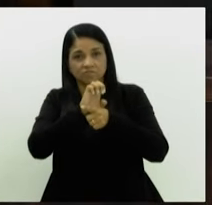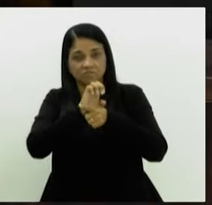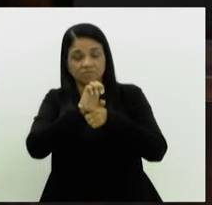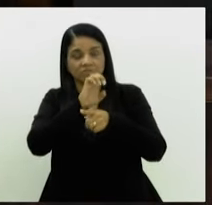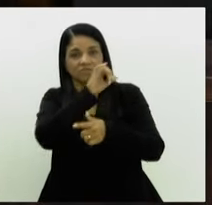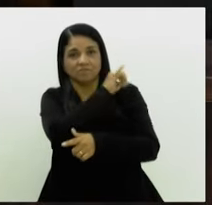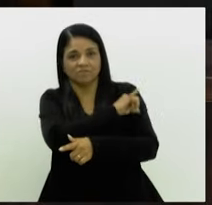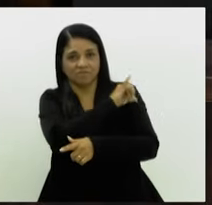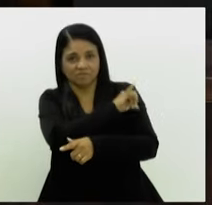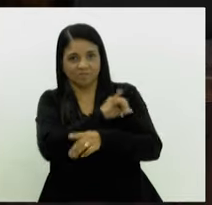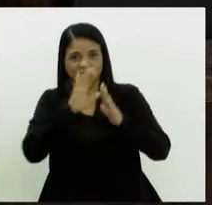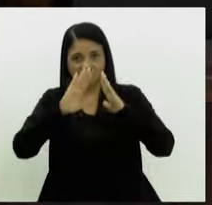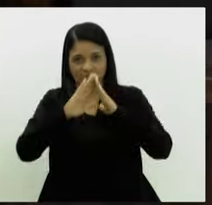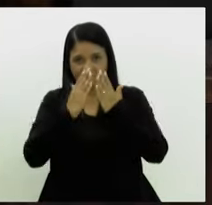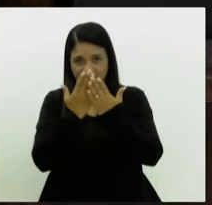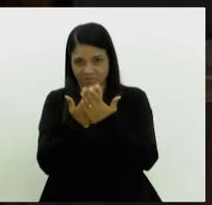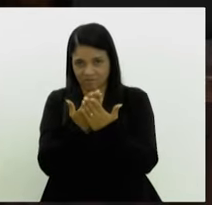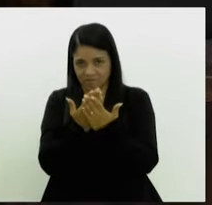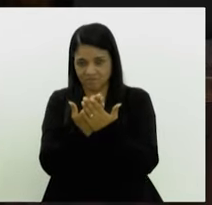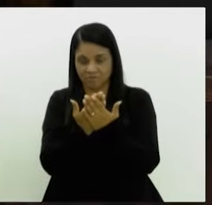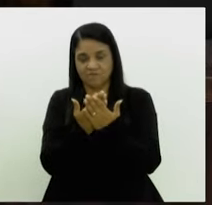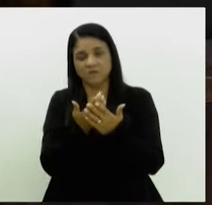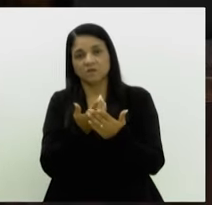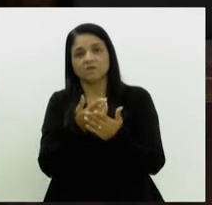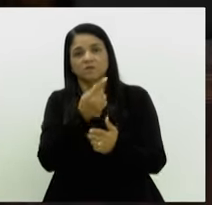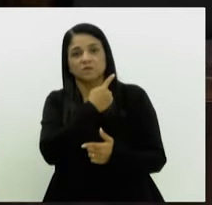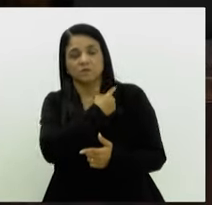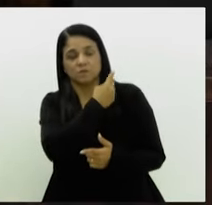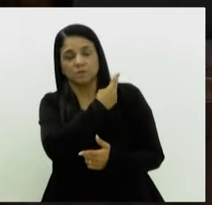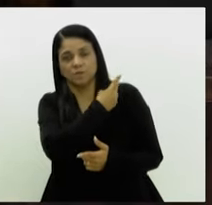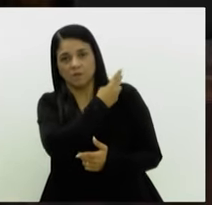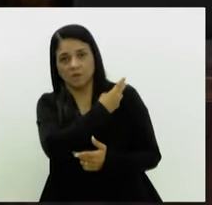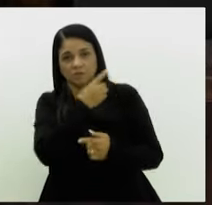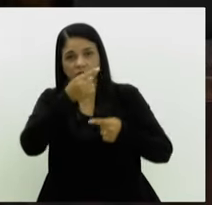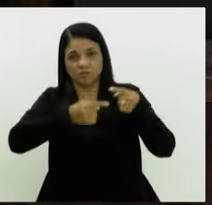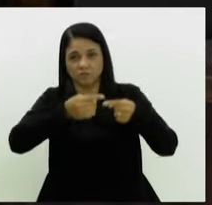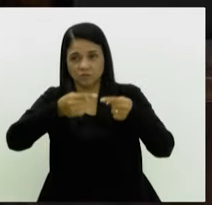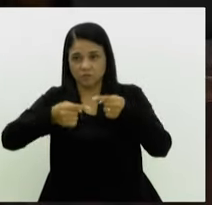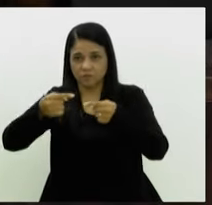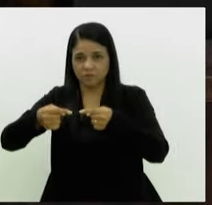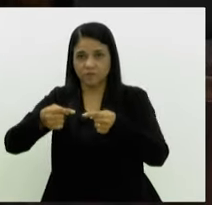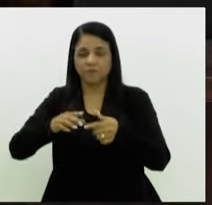ensino médio e da outras providências. Em discussão,